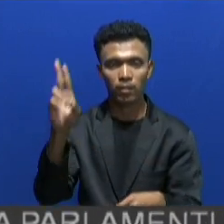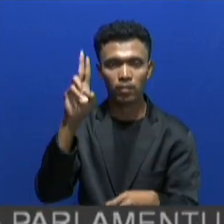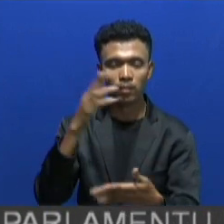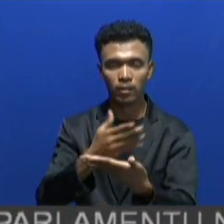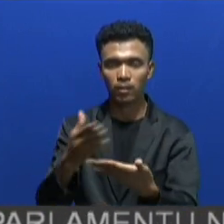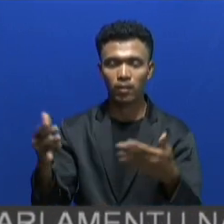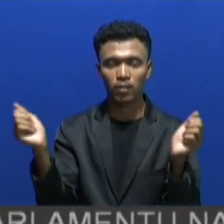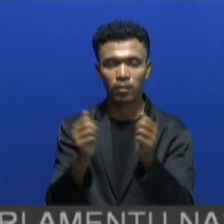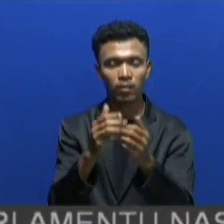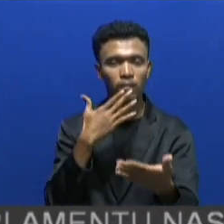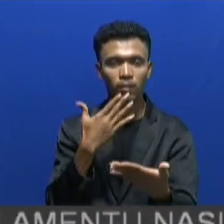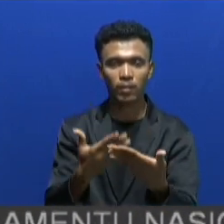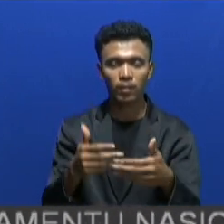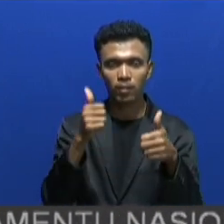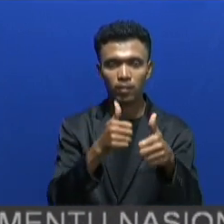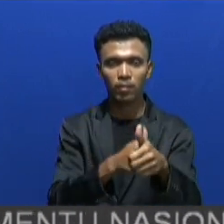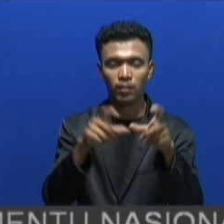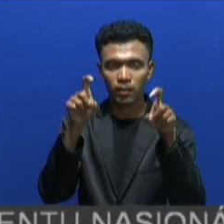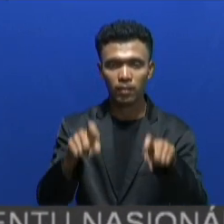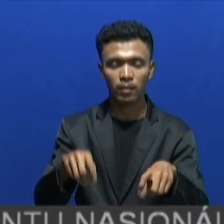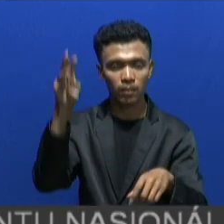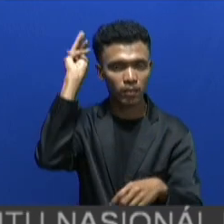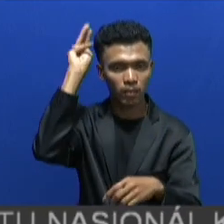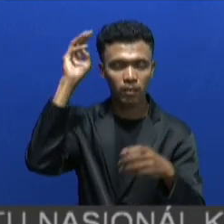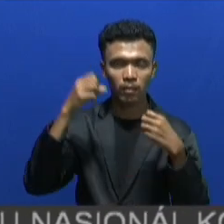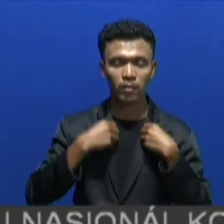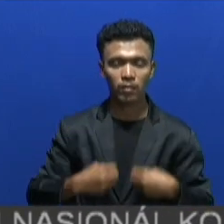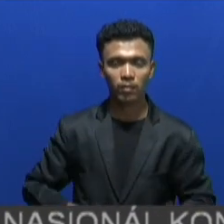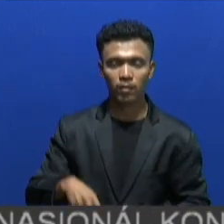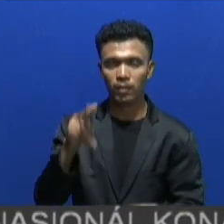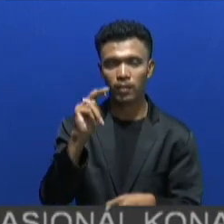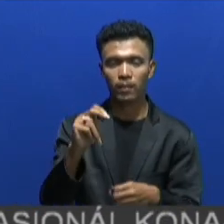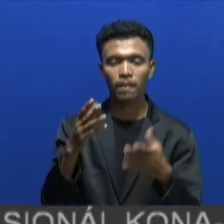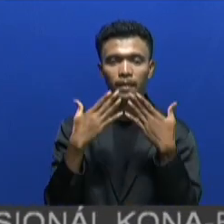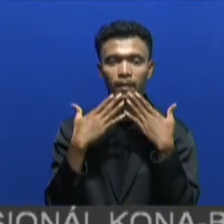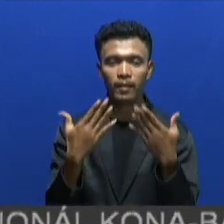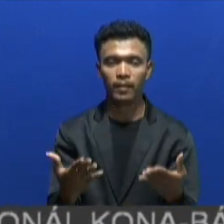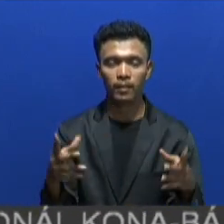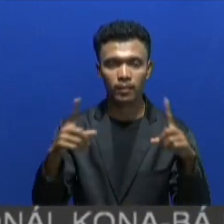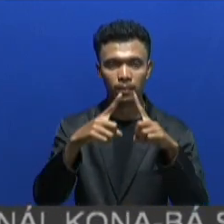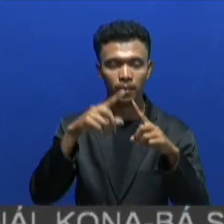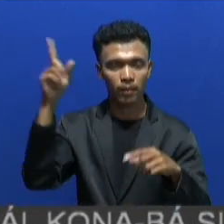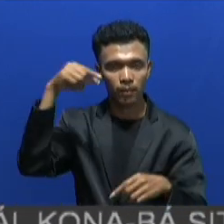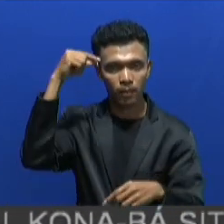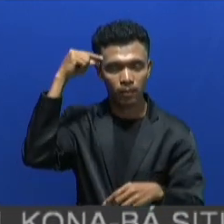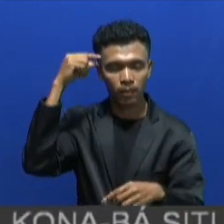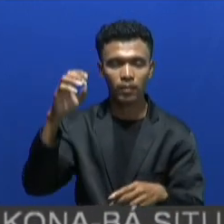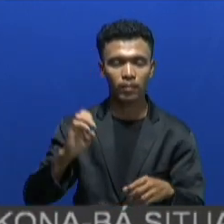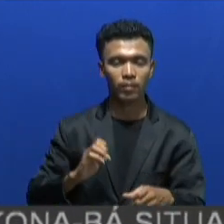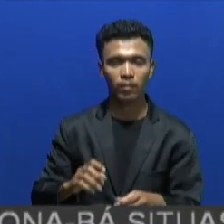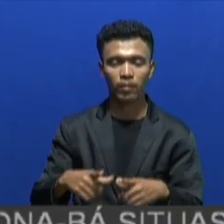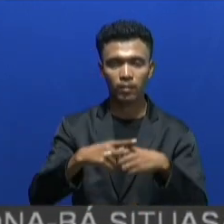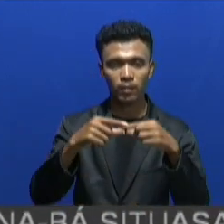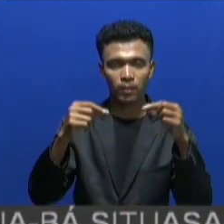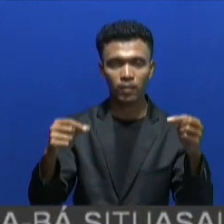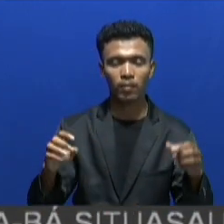tuir necessidade Ministério Nian. Agradece ba governo Japão, de russo embaixada Japão Nian